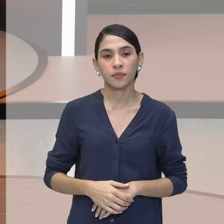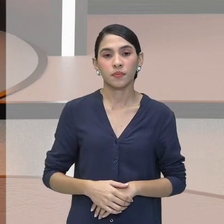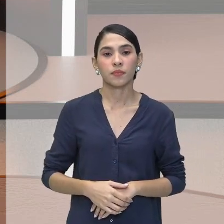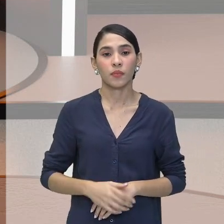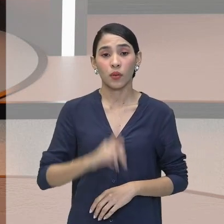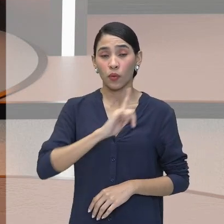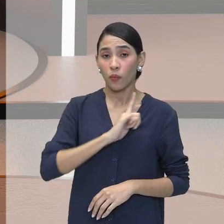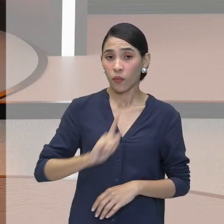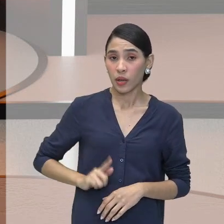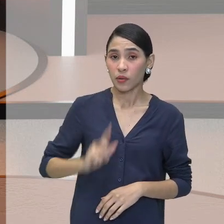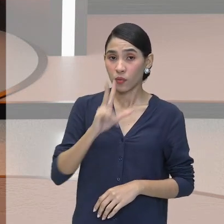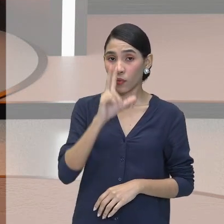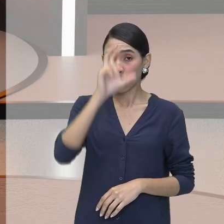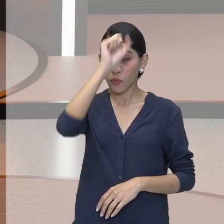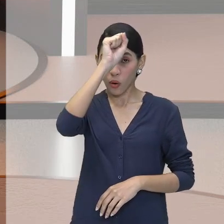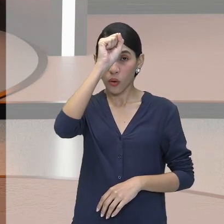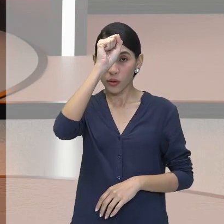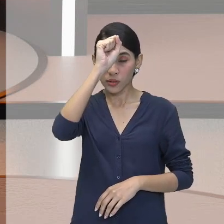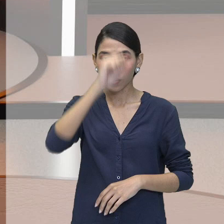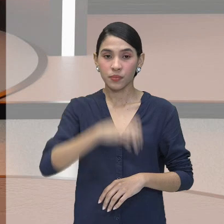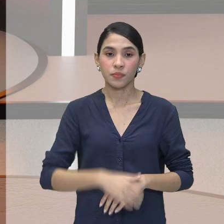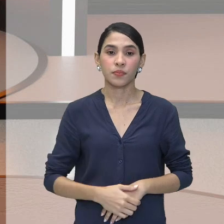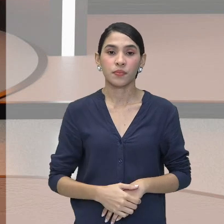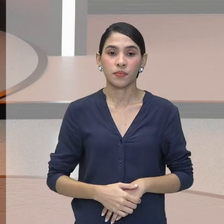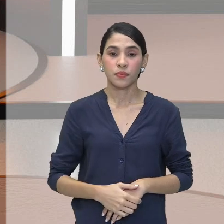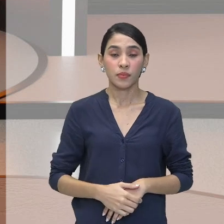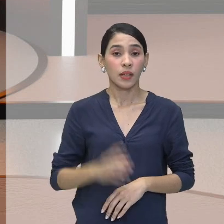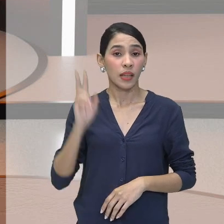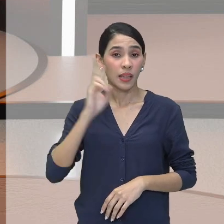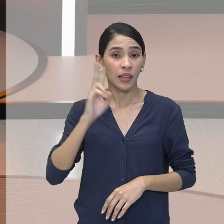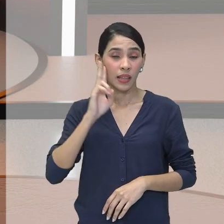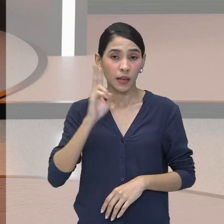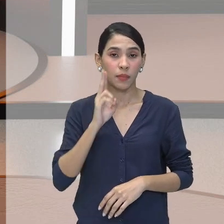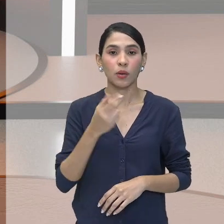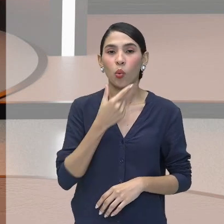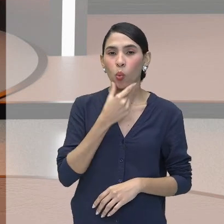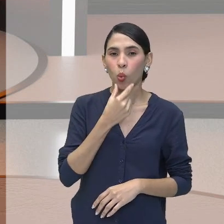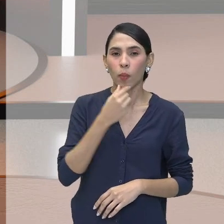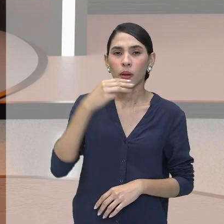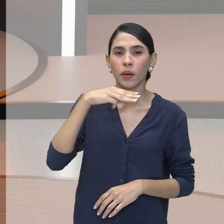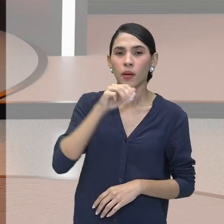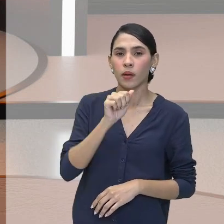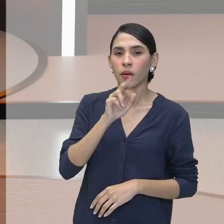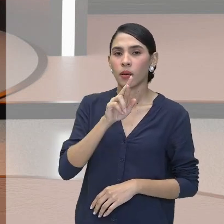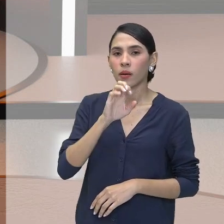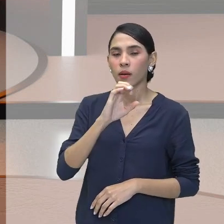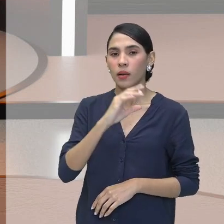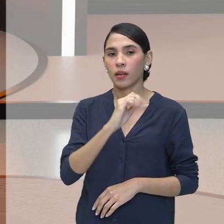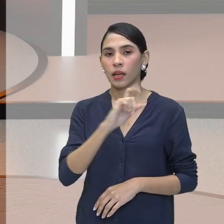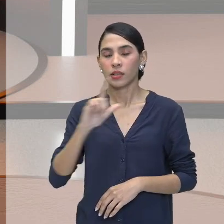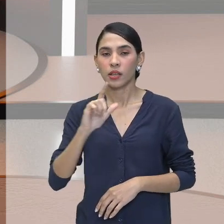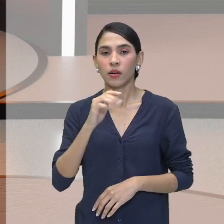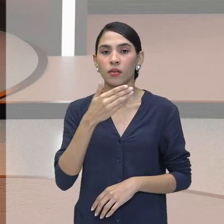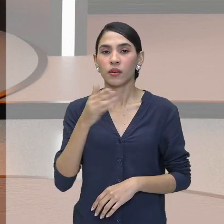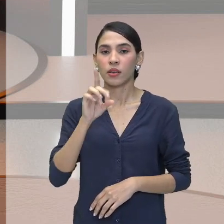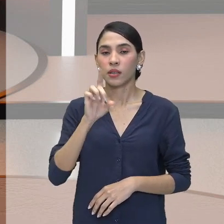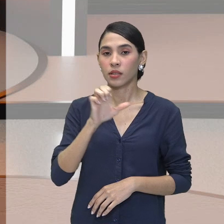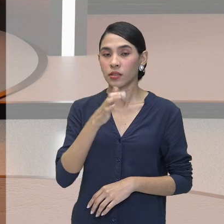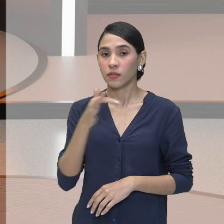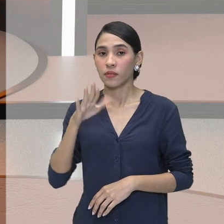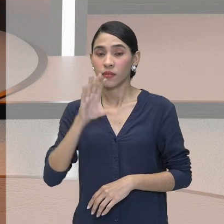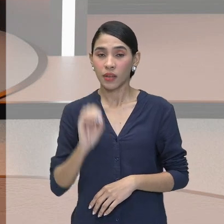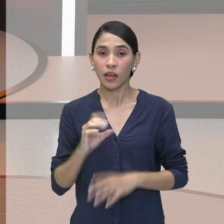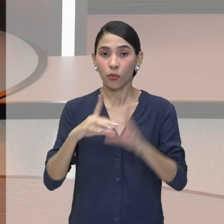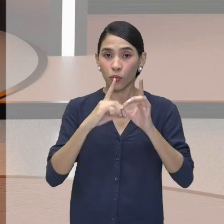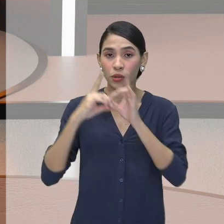governo forte e centralizador. Lembra? Marechal de Ferro. Então, ele vai fazer esse processo de centralizar e começar o processo de unificação do